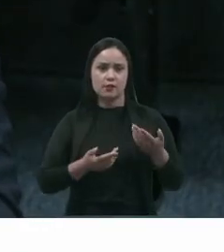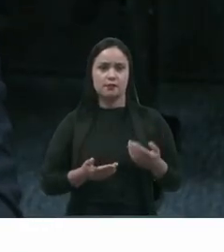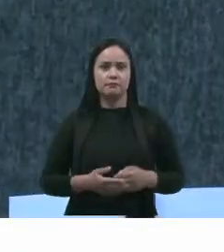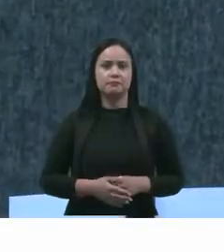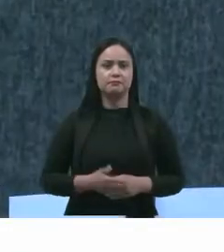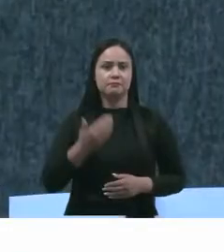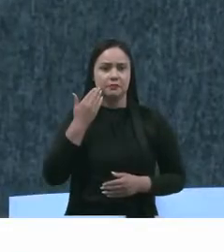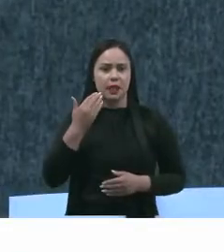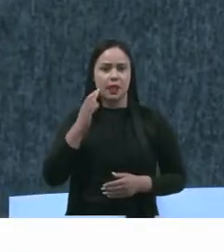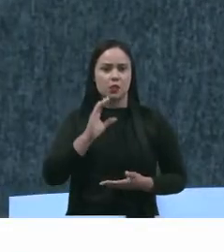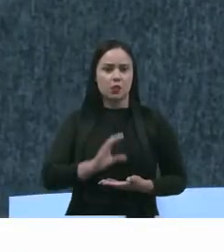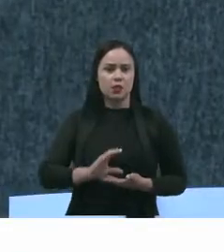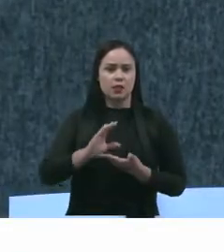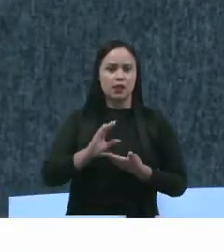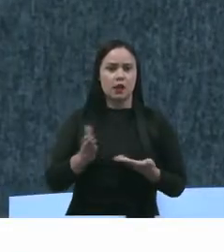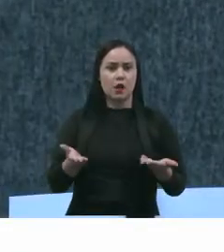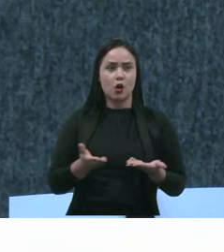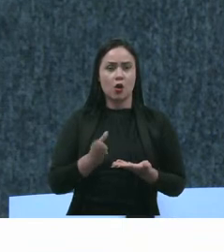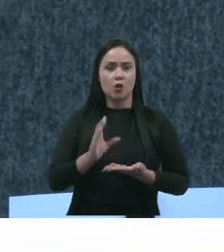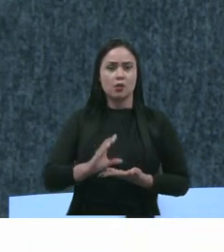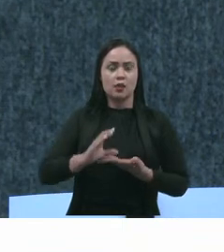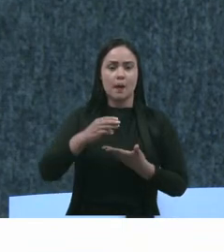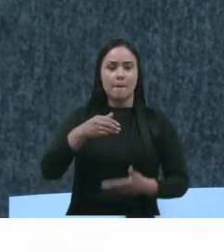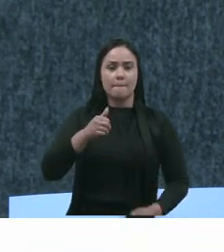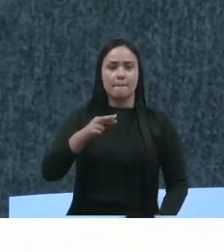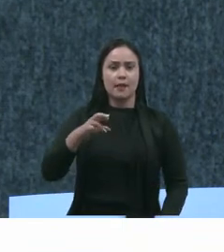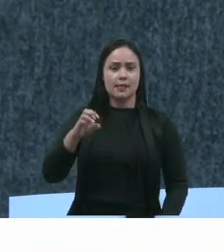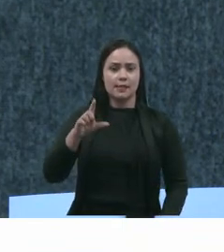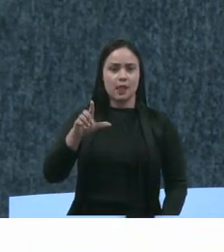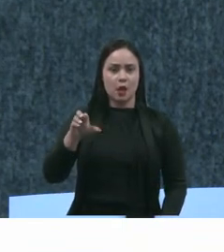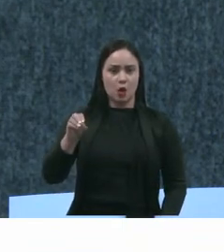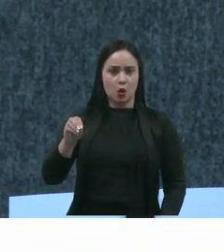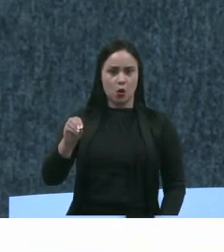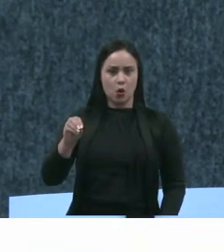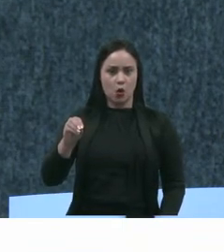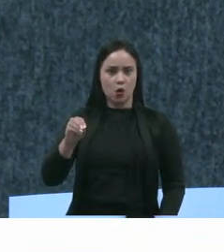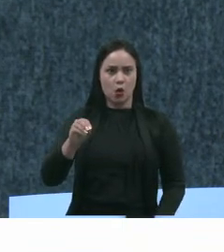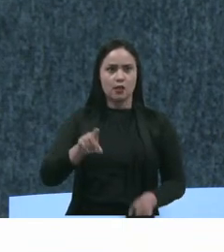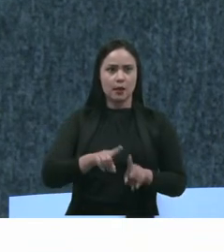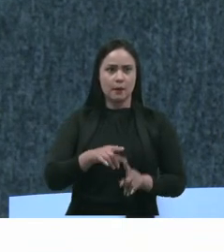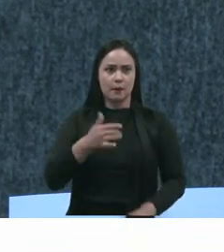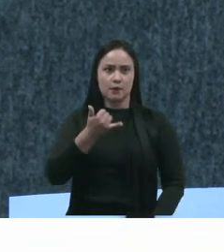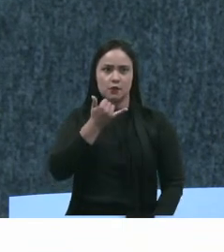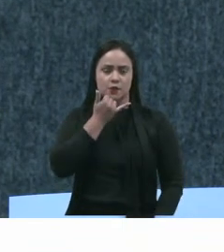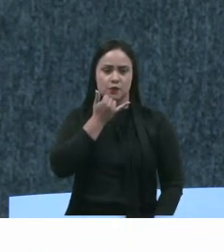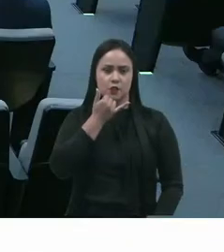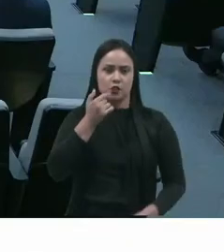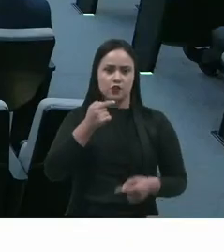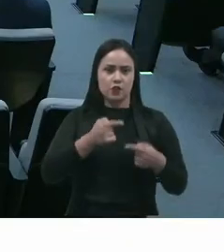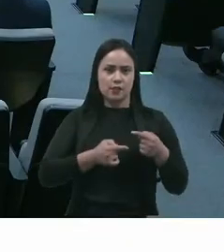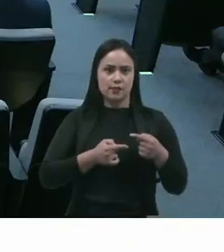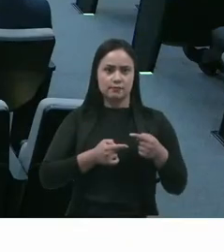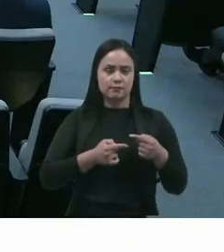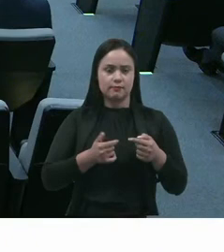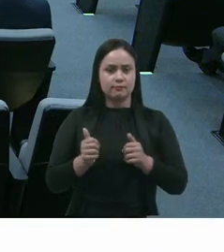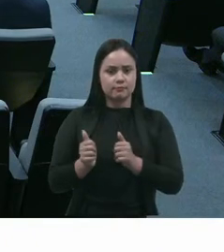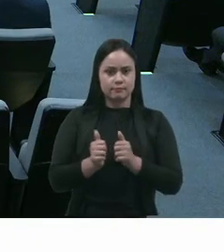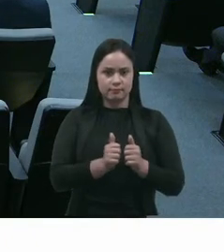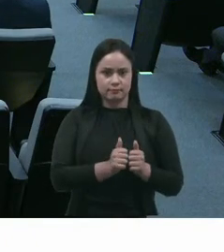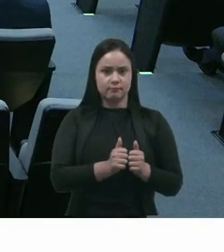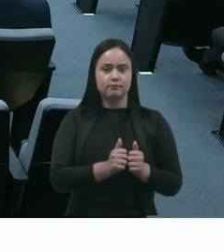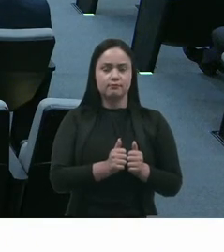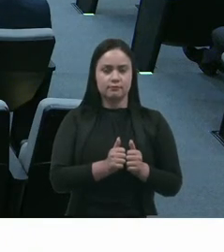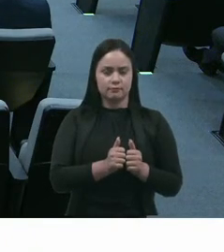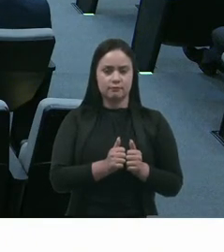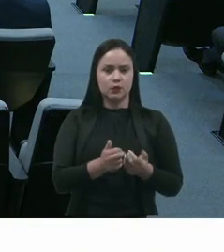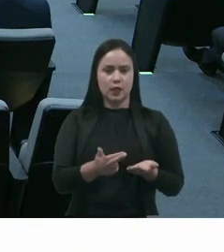Obrigada, conselheiro. Conselheiro Marcelo Terto. Também pedindo vênias à divergência, acompanho